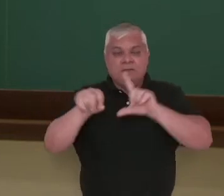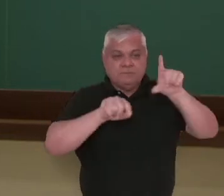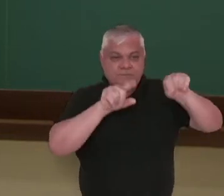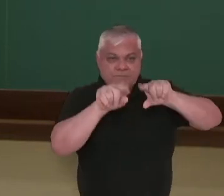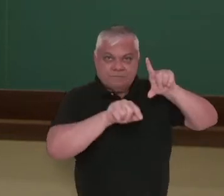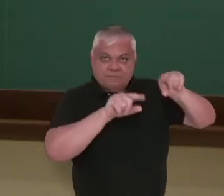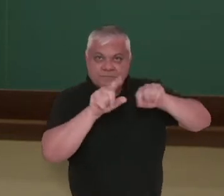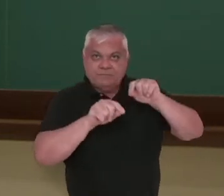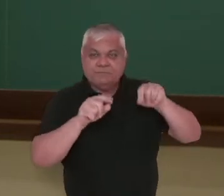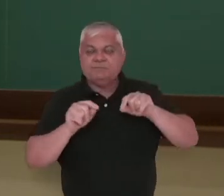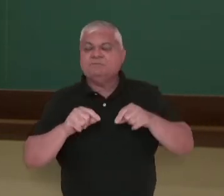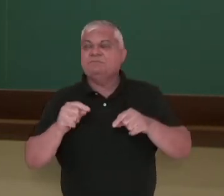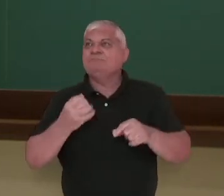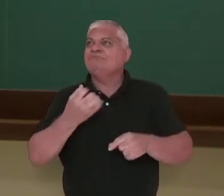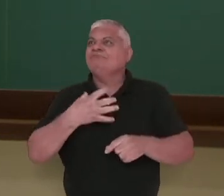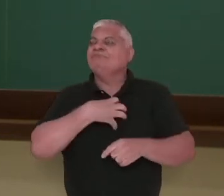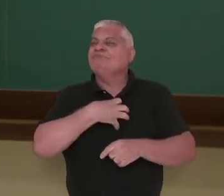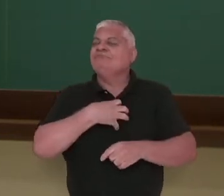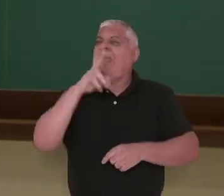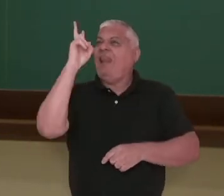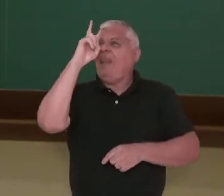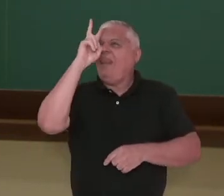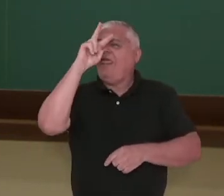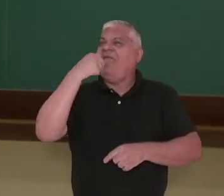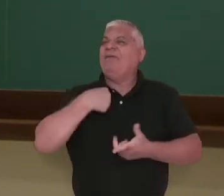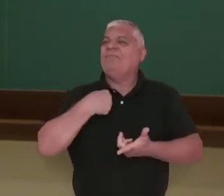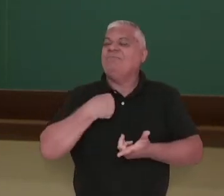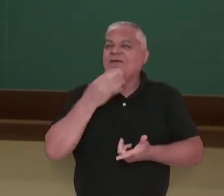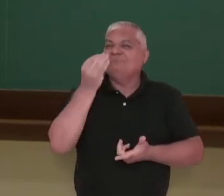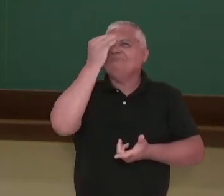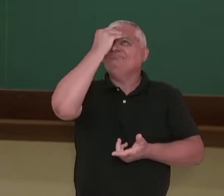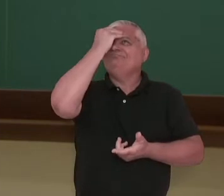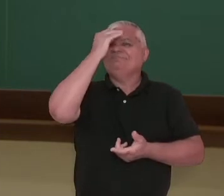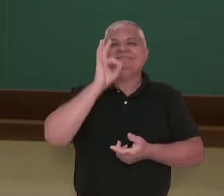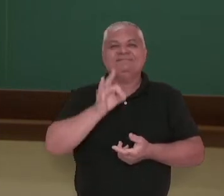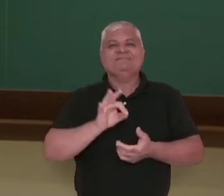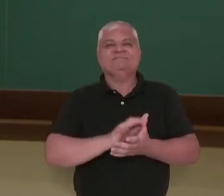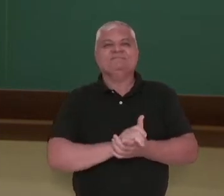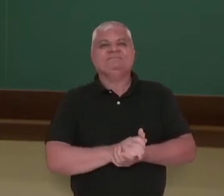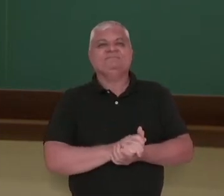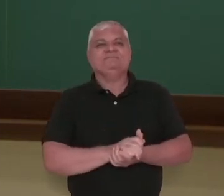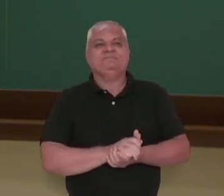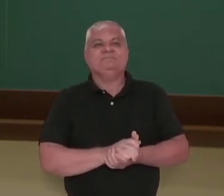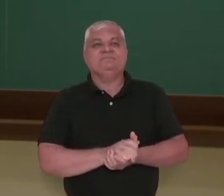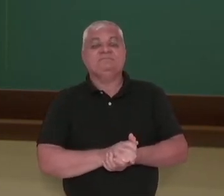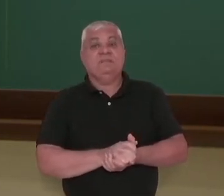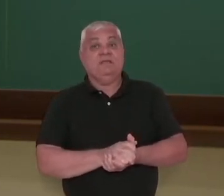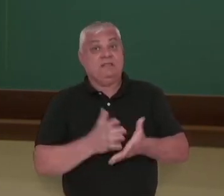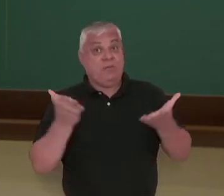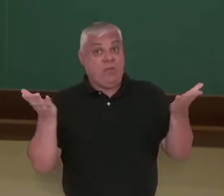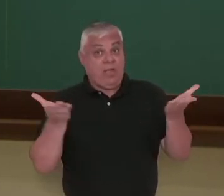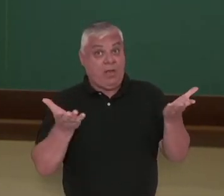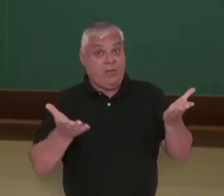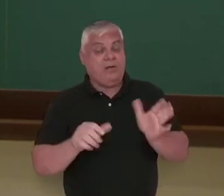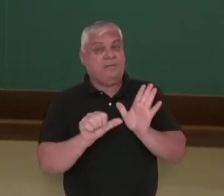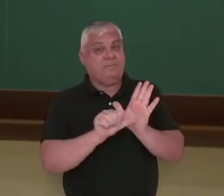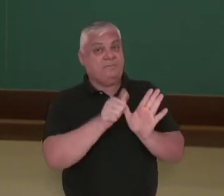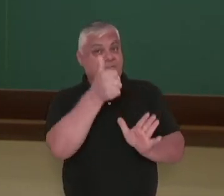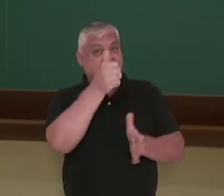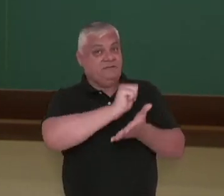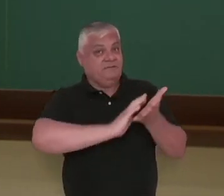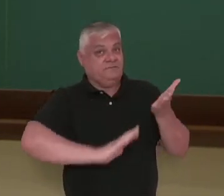os acontecimentos mais marcantes, É isso que se espera de um depoimento. Então, de posse dessas informações, vamos para a nossa